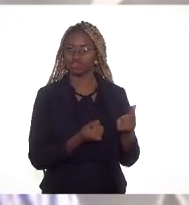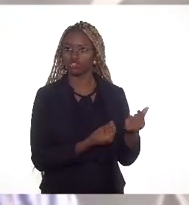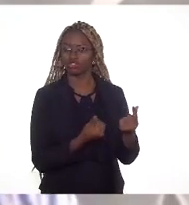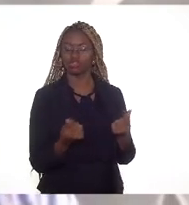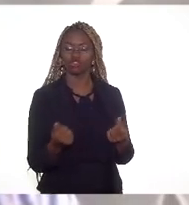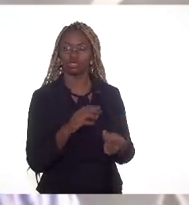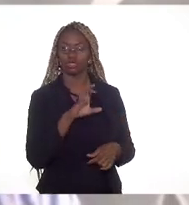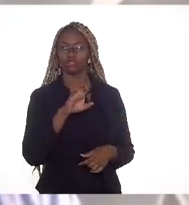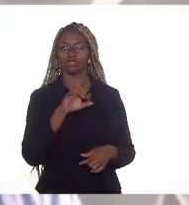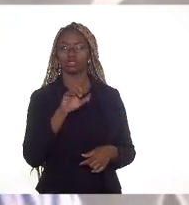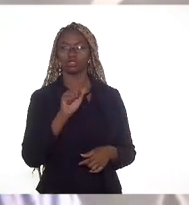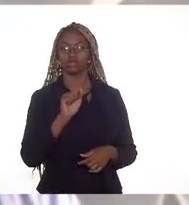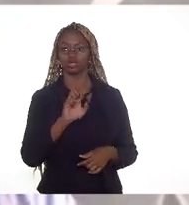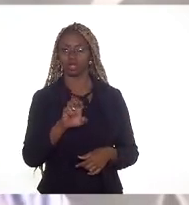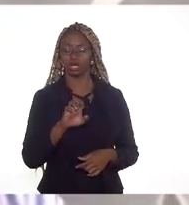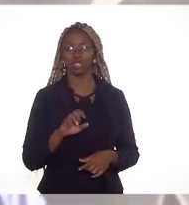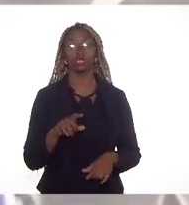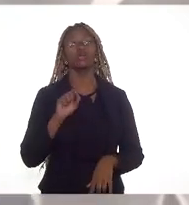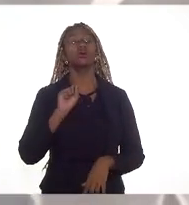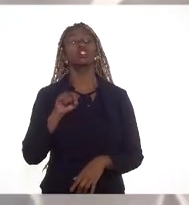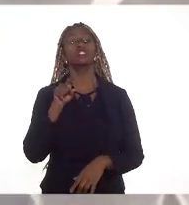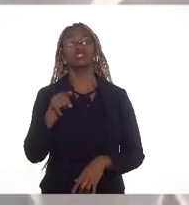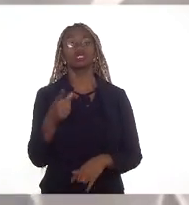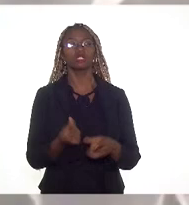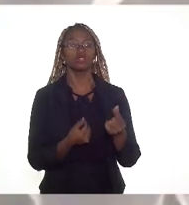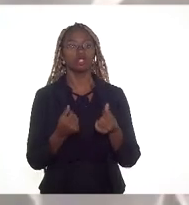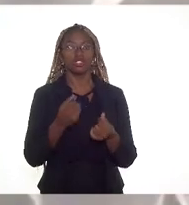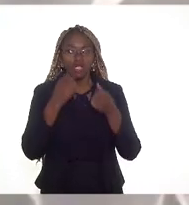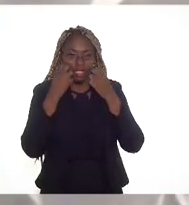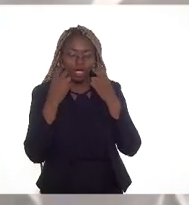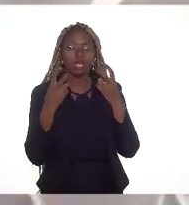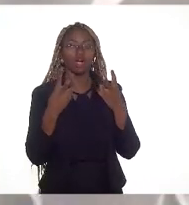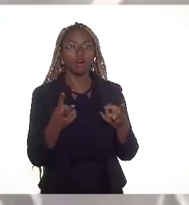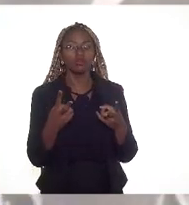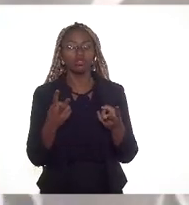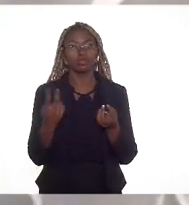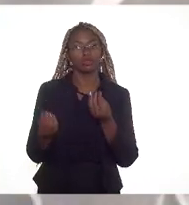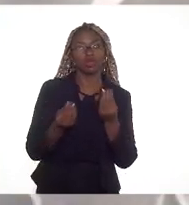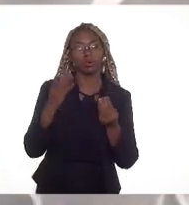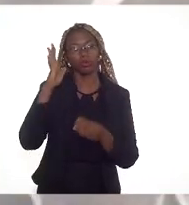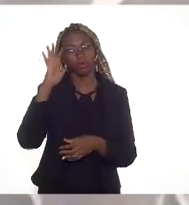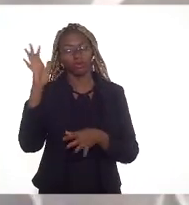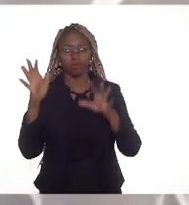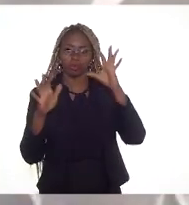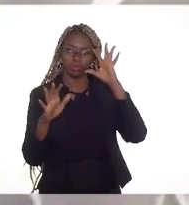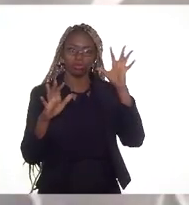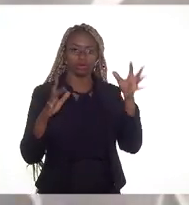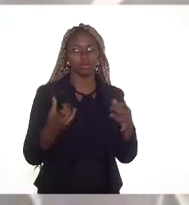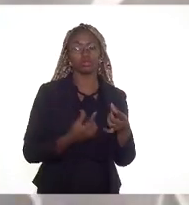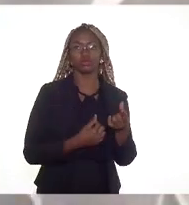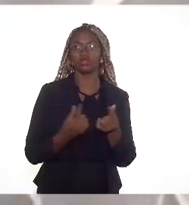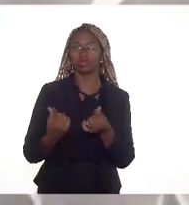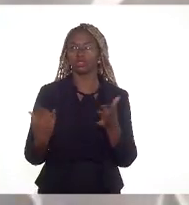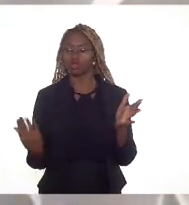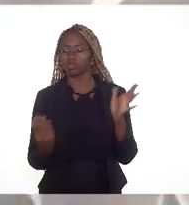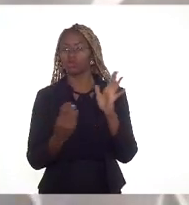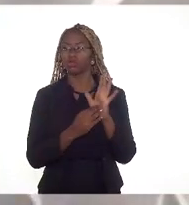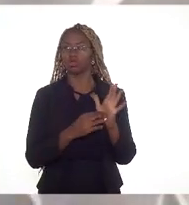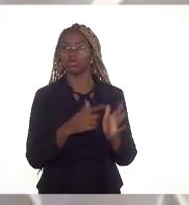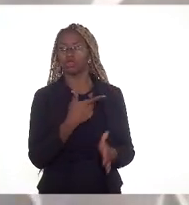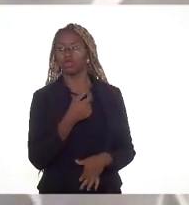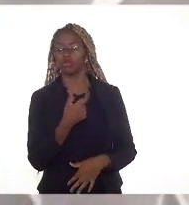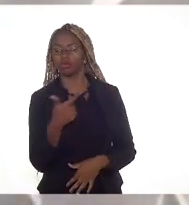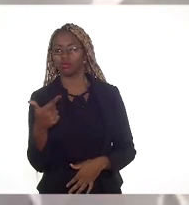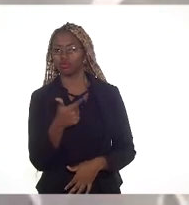está sendo aí previsto como uma estimativa de receita a ser inserida em